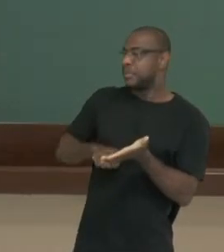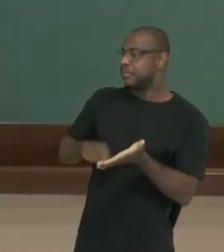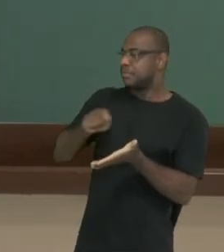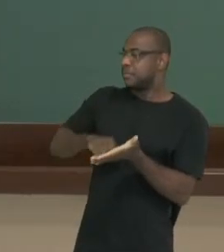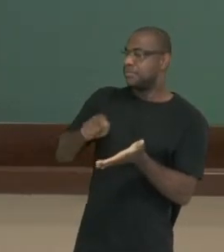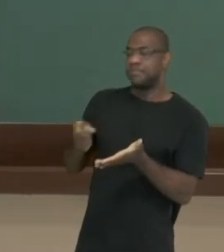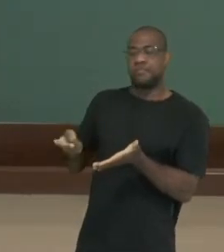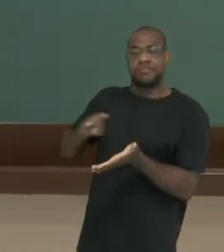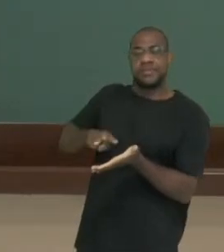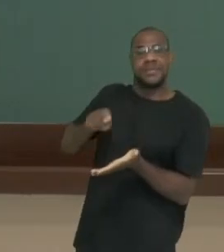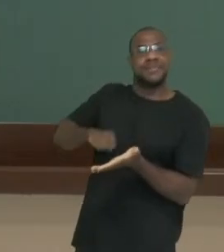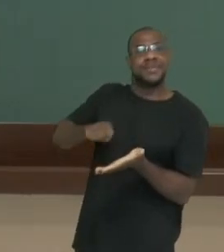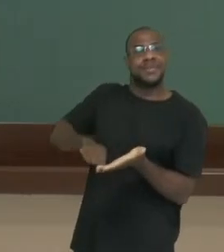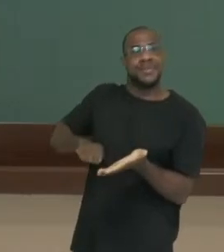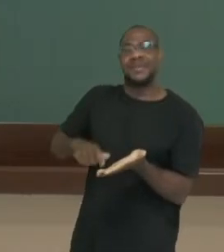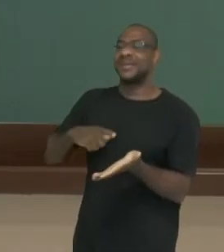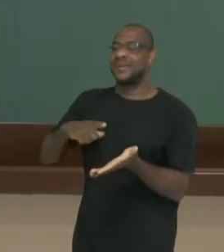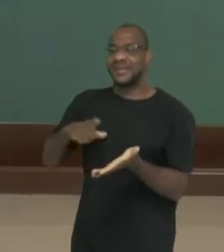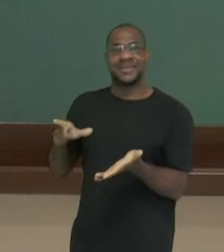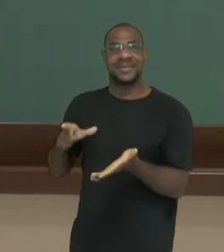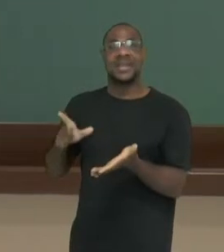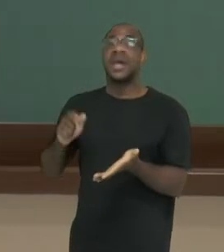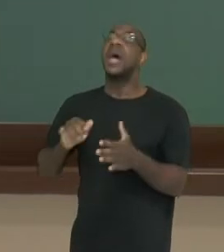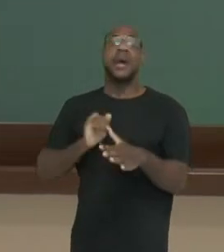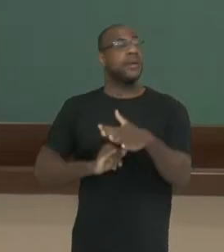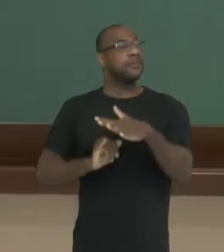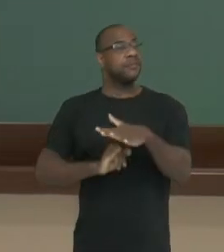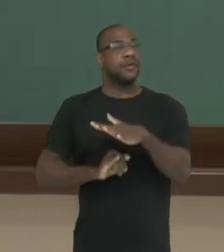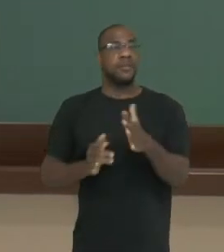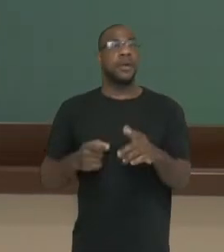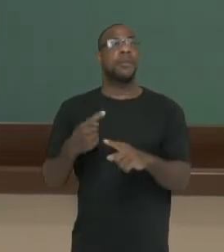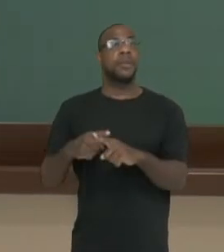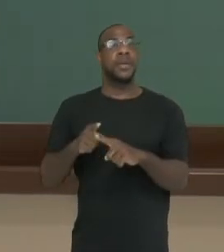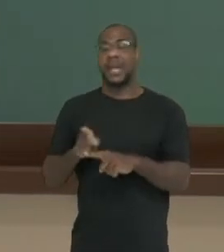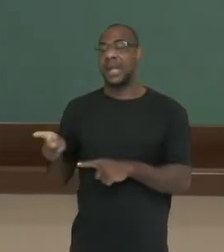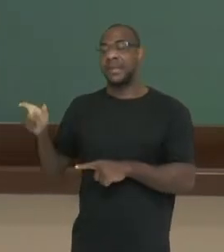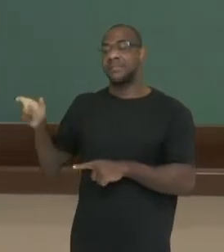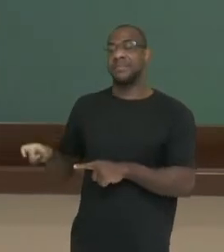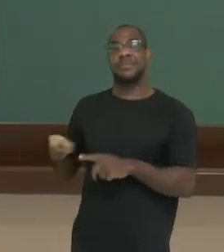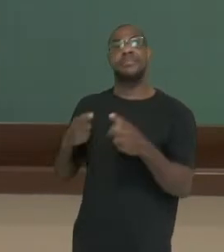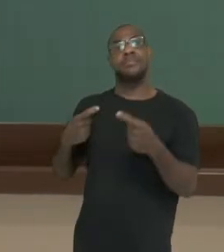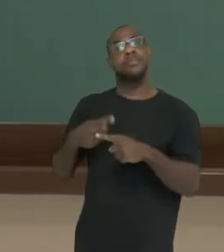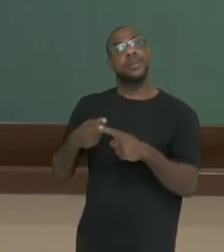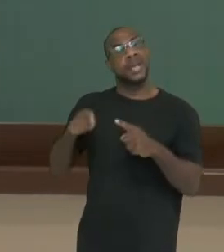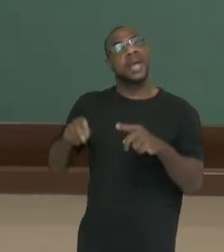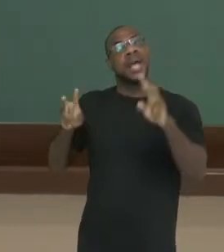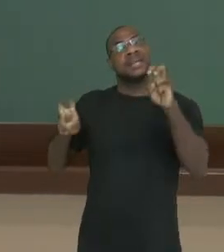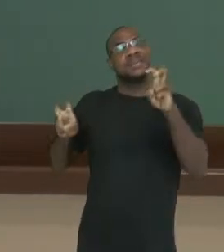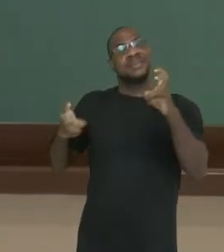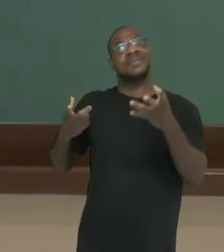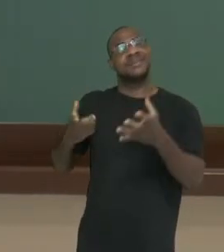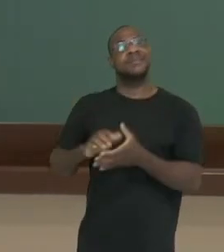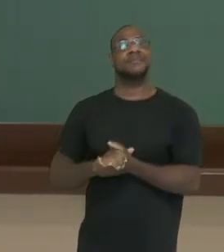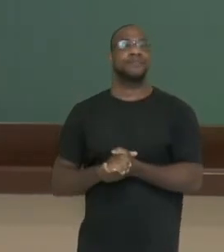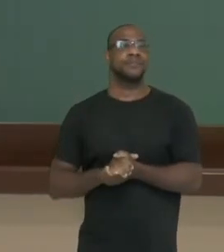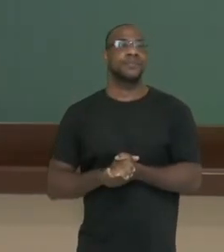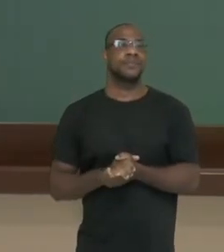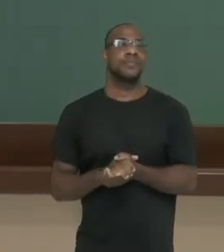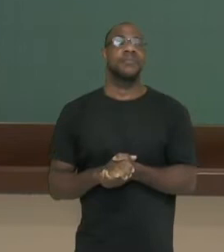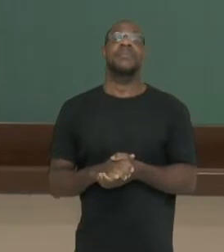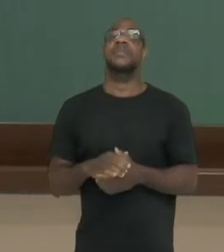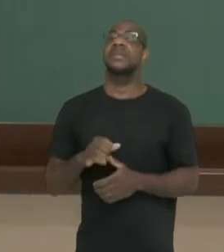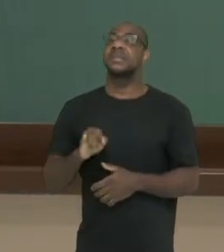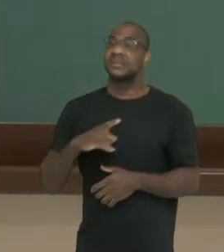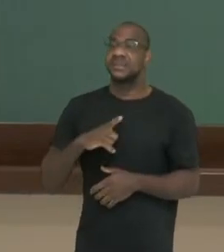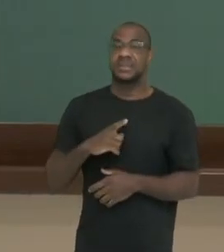gente tem ali indícios de informalidade por conta dessa citação, né? Por ser um discurso direto. Se é